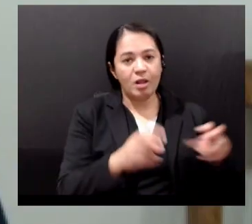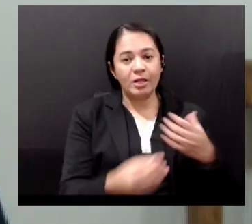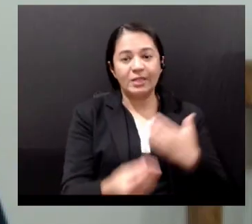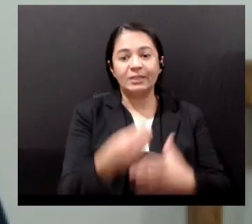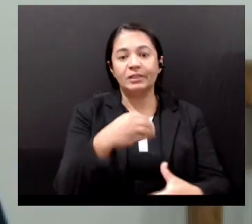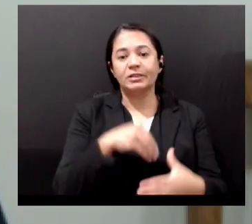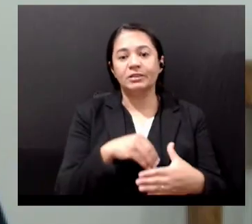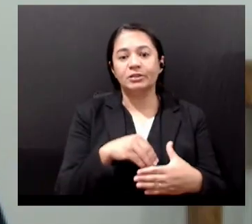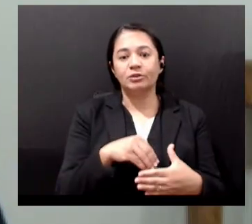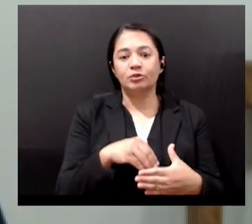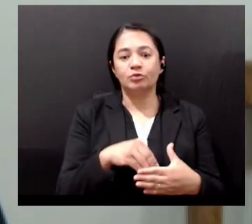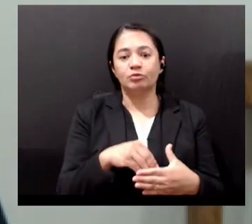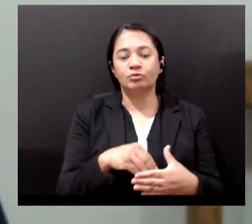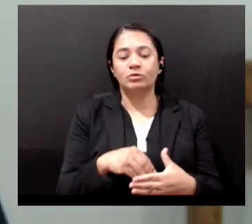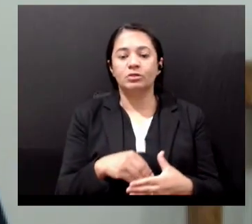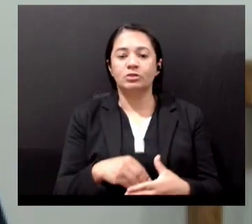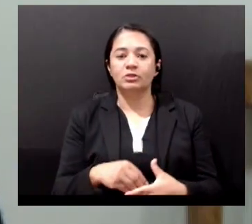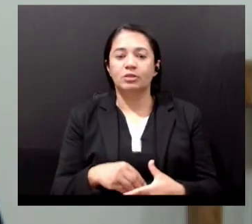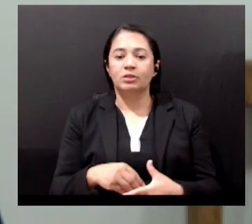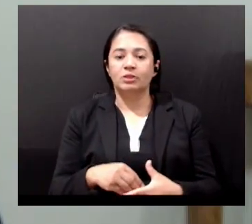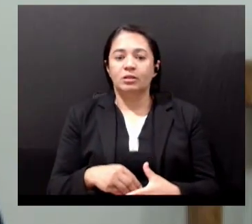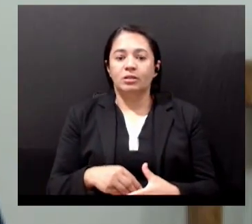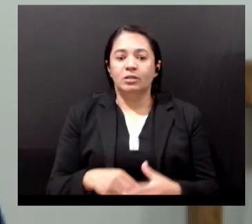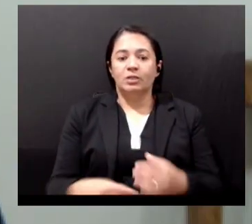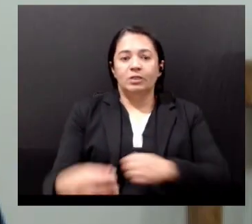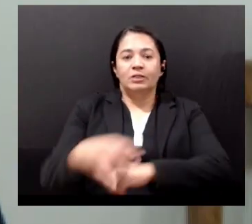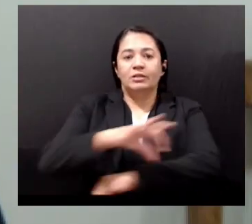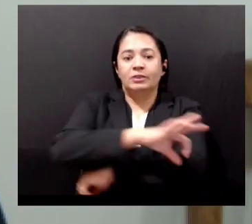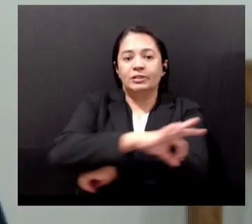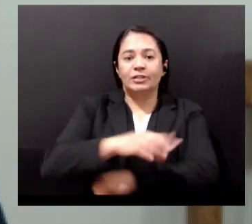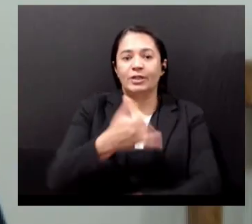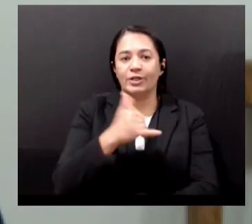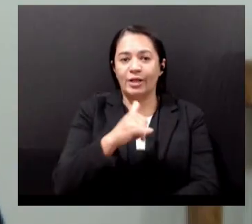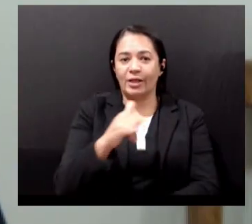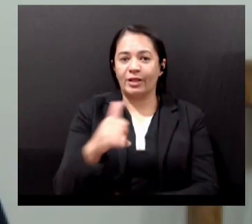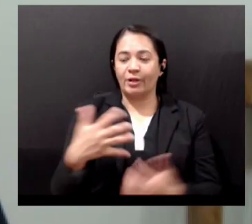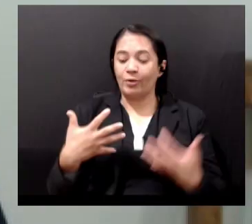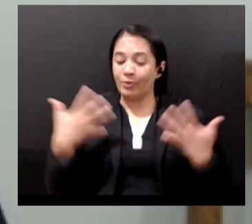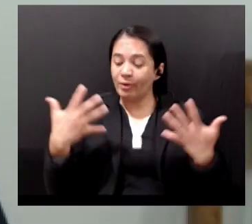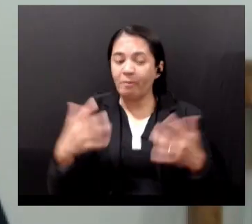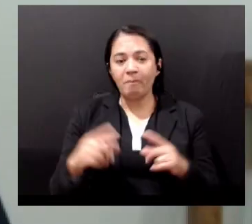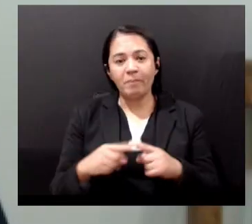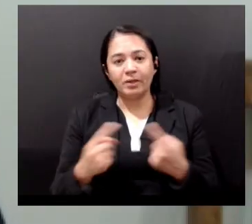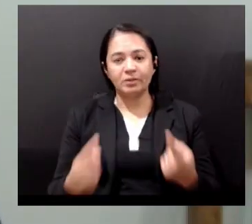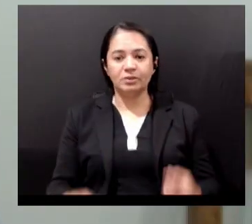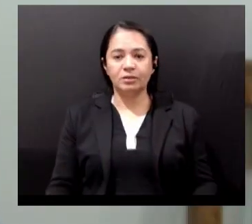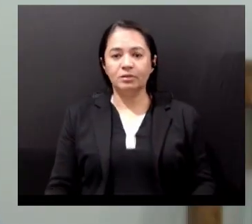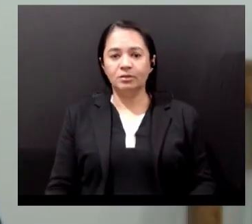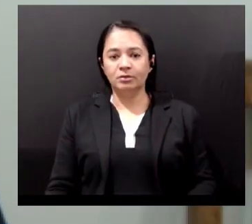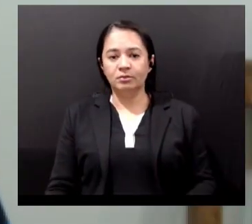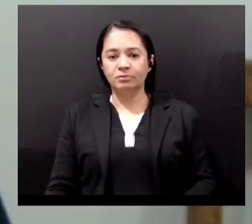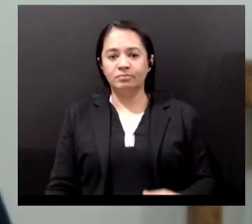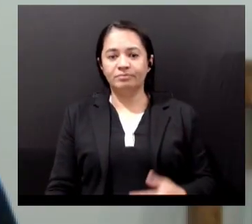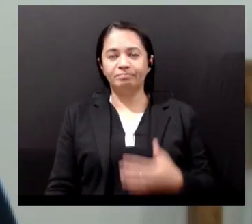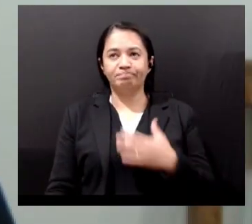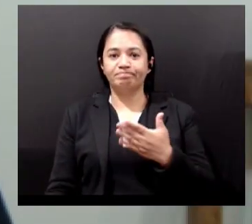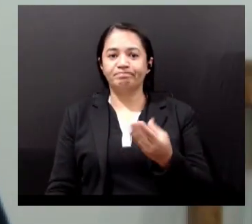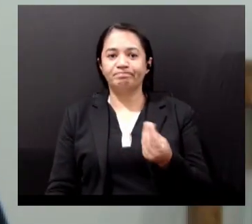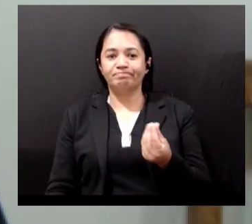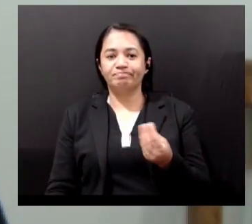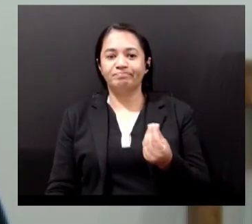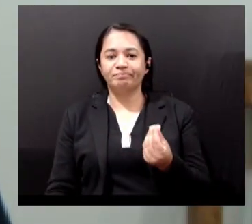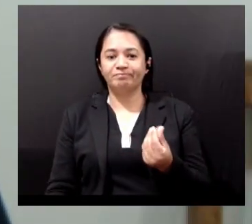agricultura um pouco surpreendente, dentro da engenharia elétrica. Mas como meus